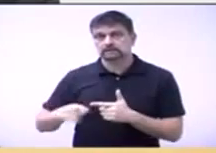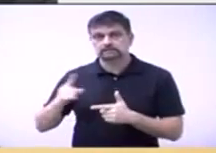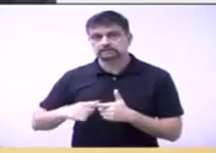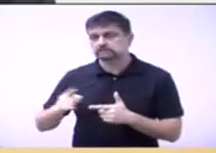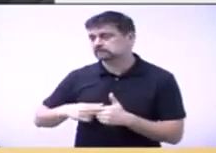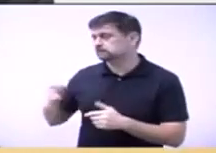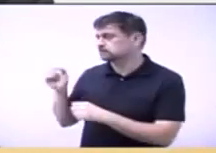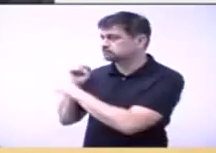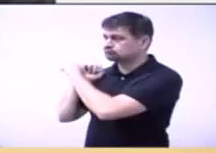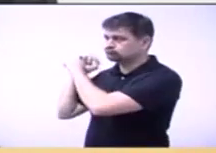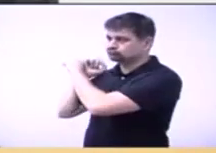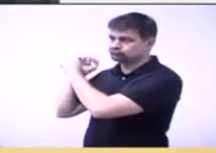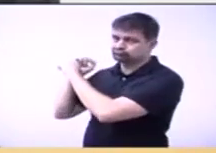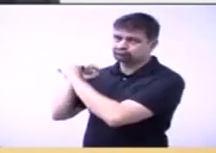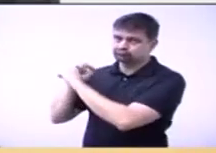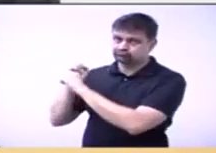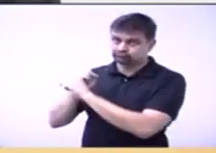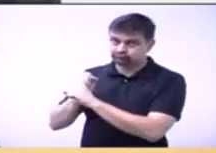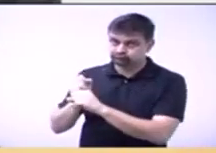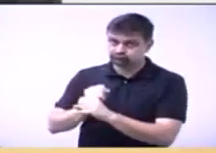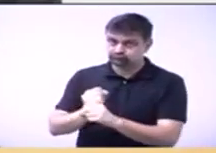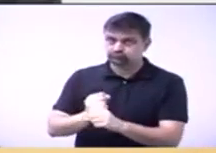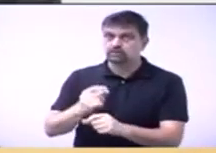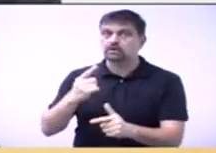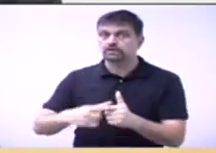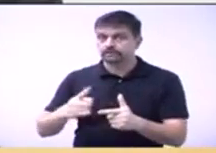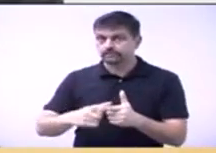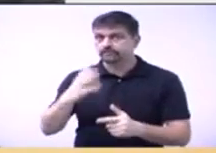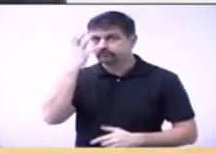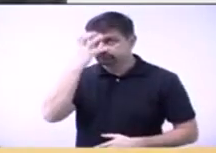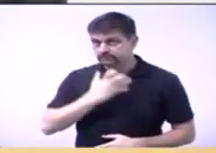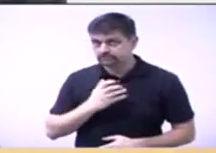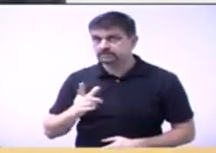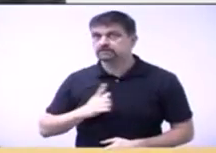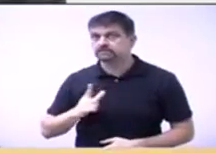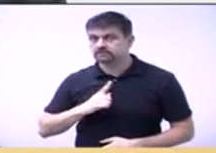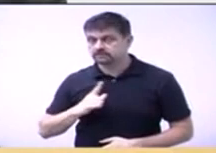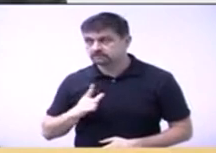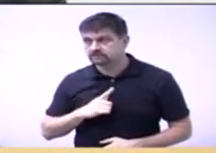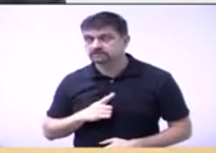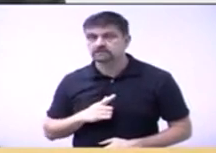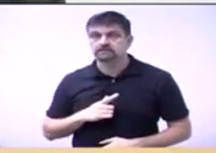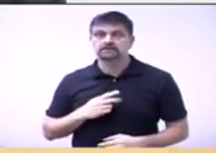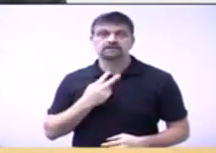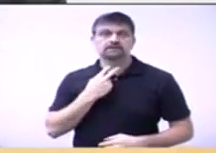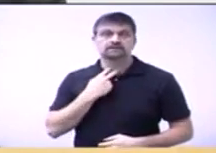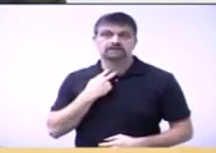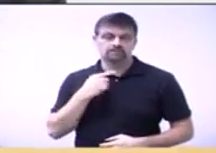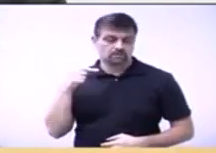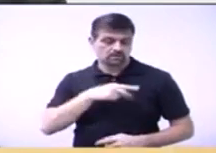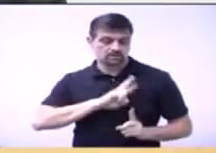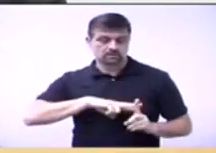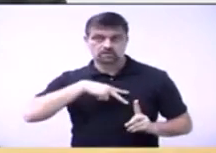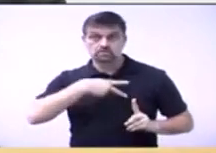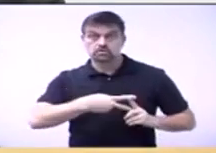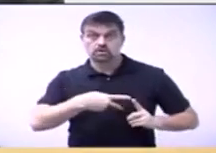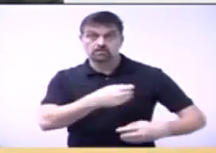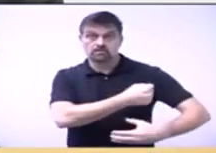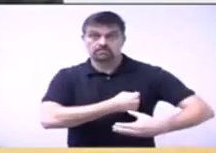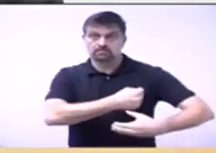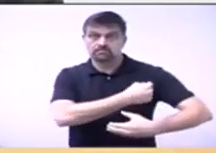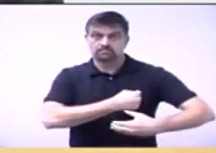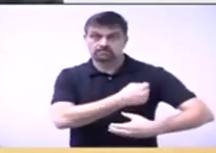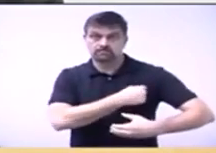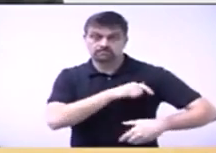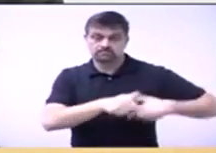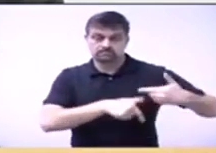muito tempo, né? Nós temos um problema muito sério, que nem a vereadora falou, vocês falaram, nós temos um problema de desvio de função, que não é de agora, esse problema vem faz tempo, né?